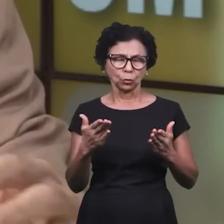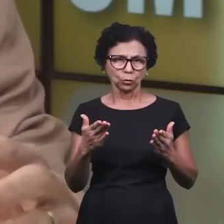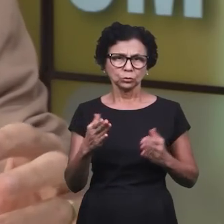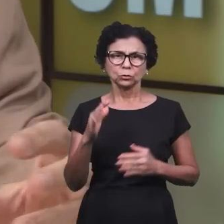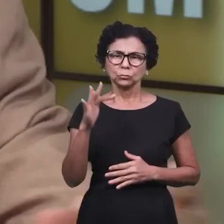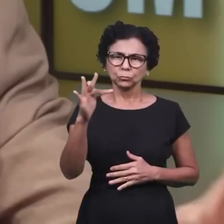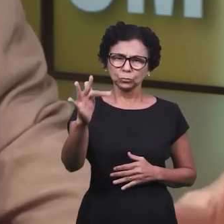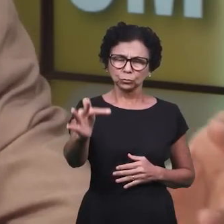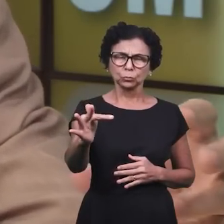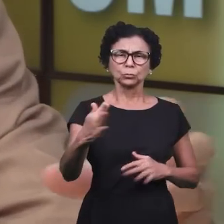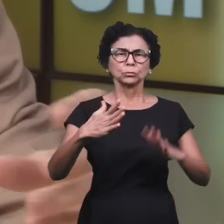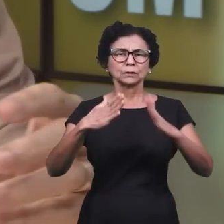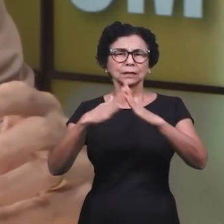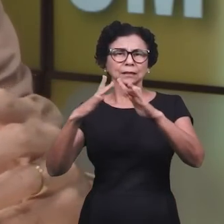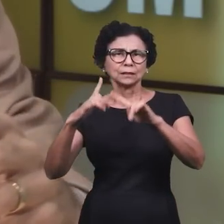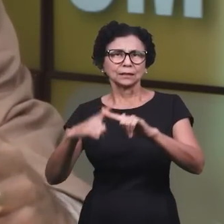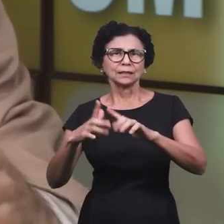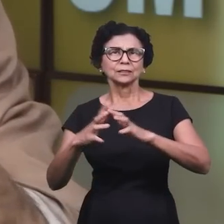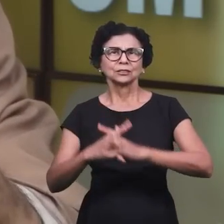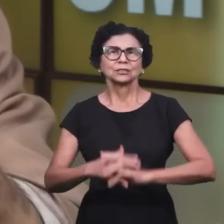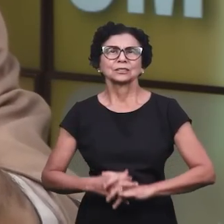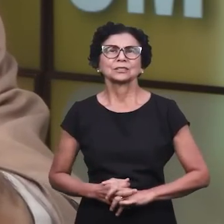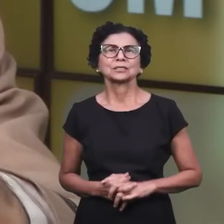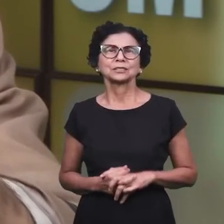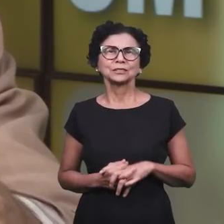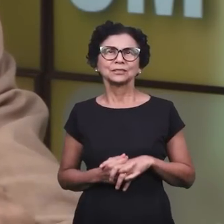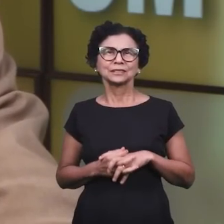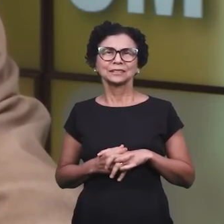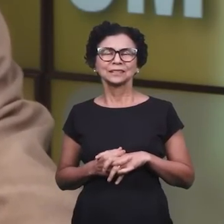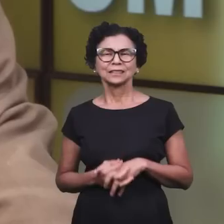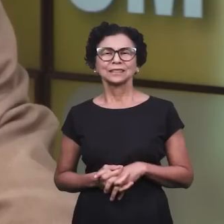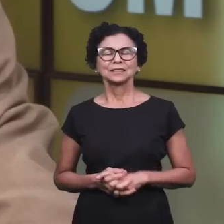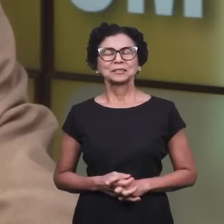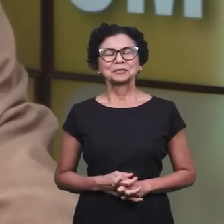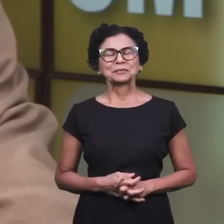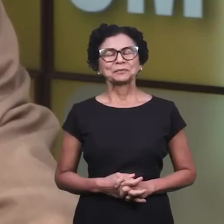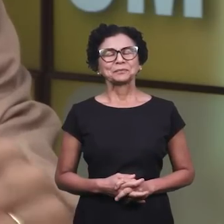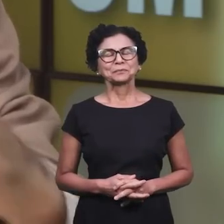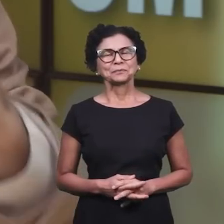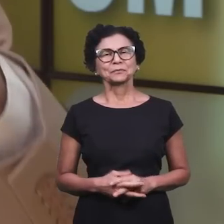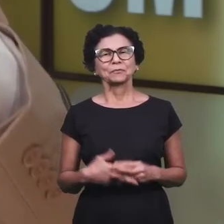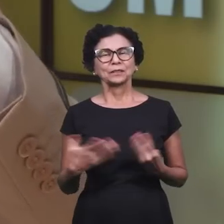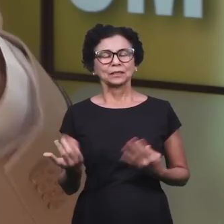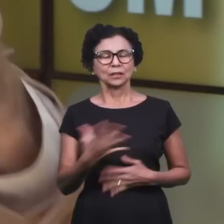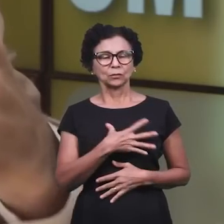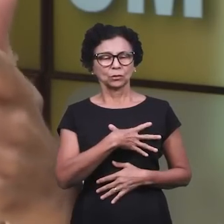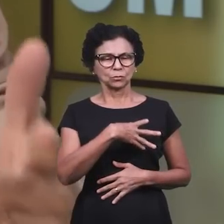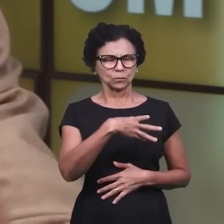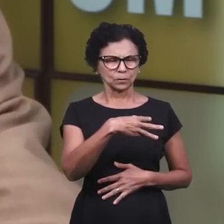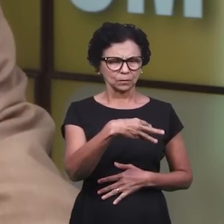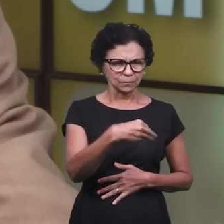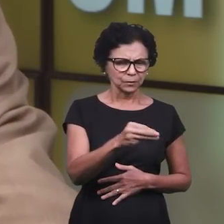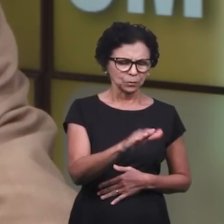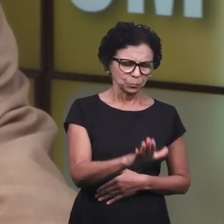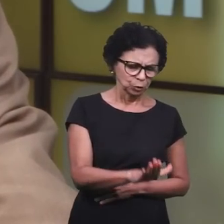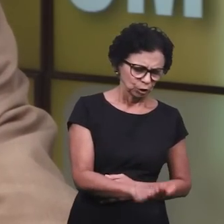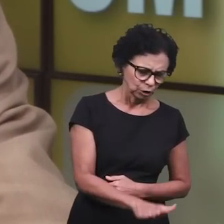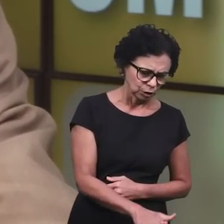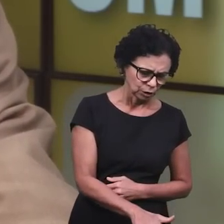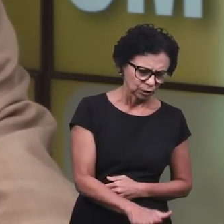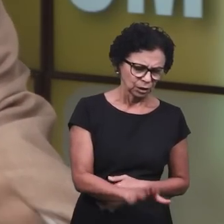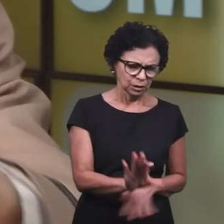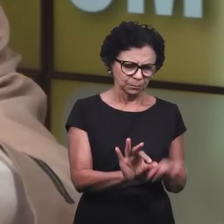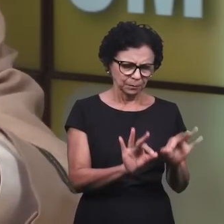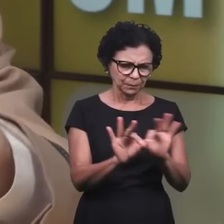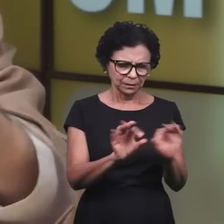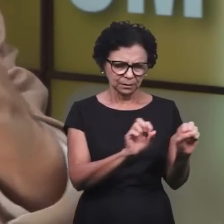nada, gente, era um graveto aqui, mas o valente preparou, hoje chegou no alvo. Perfeito. Nós estamos em busca do alvo da eternidade, da